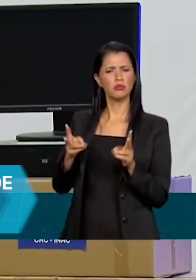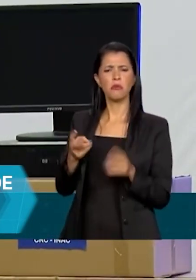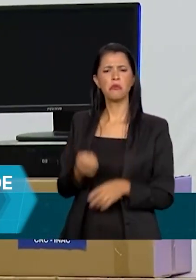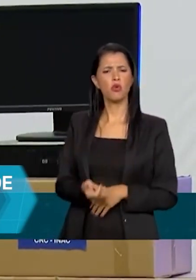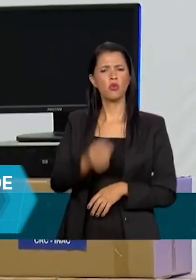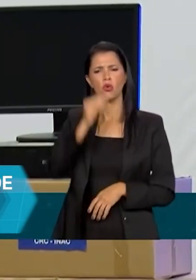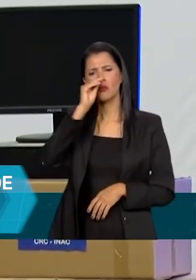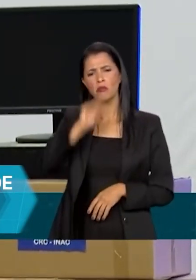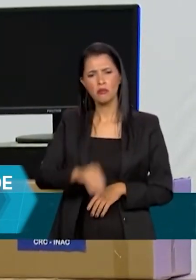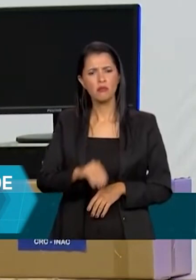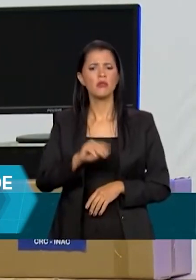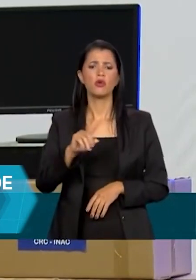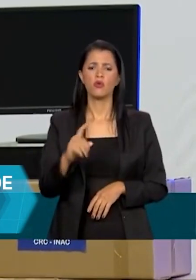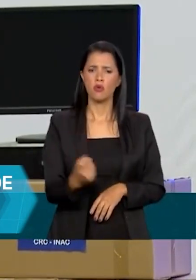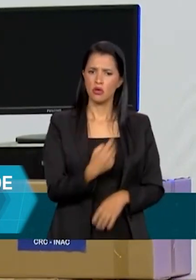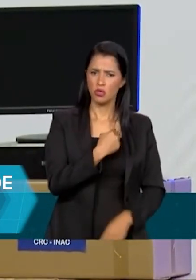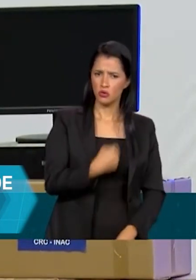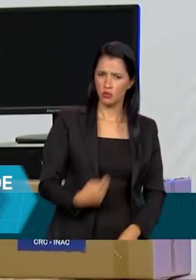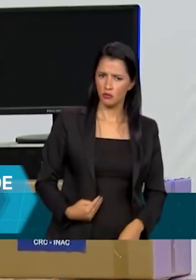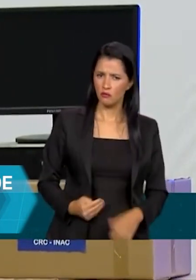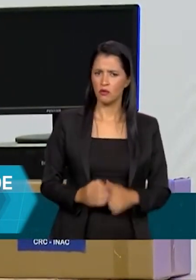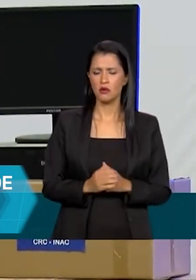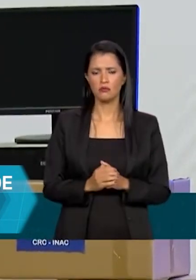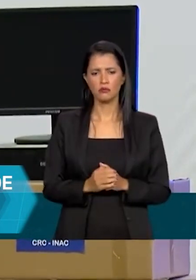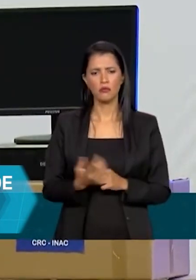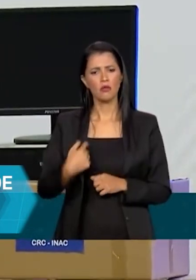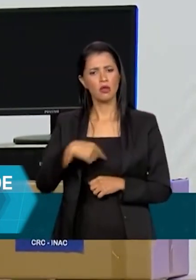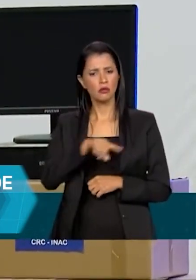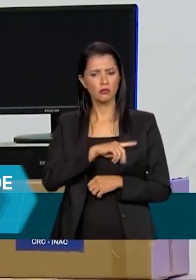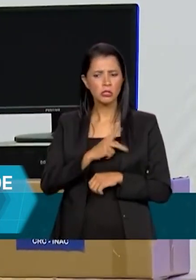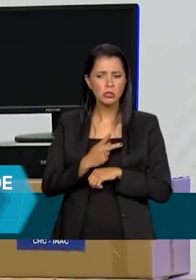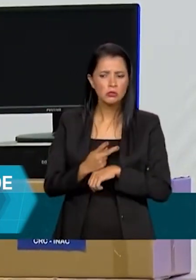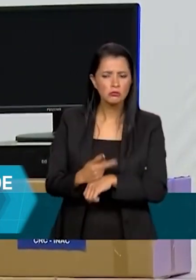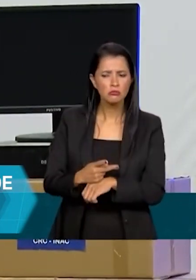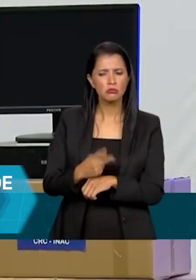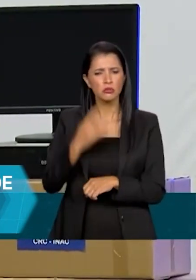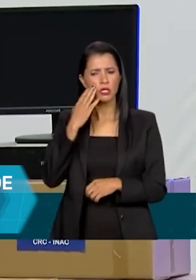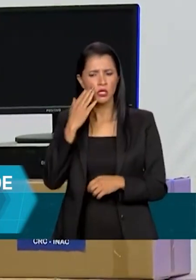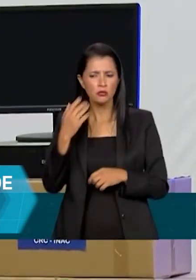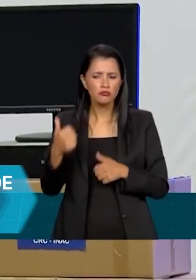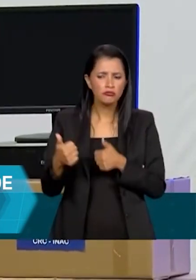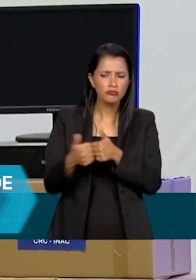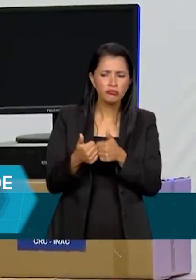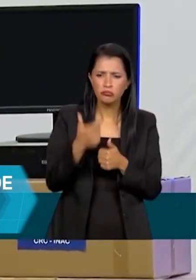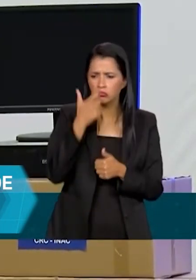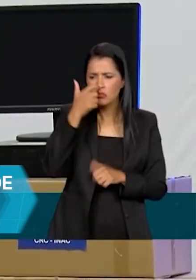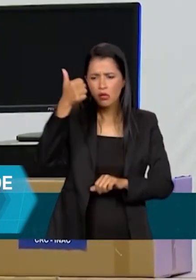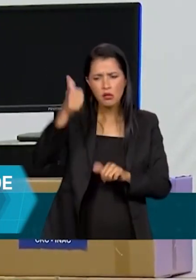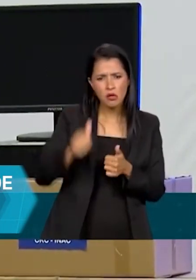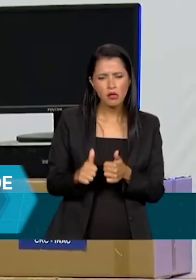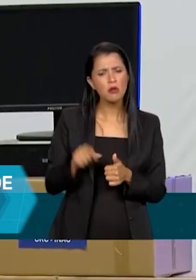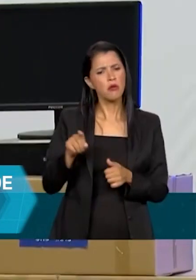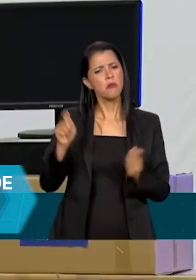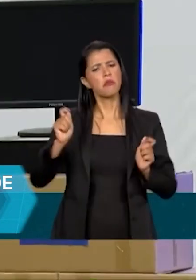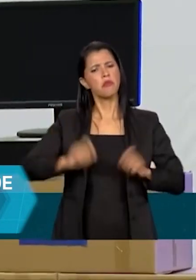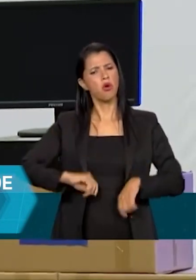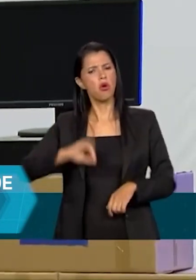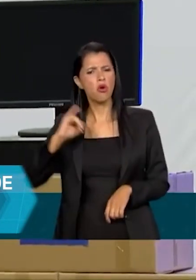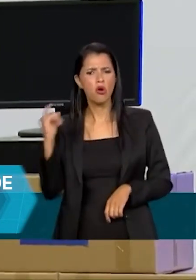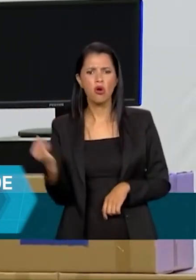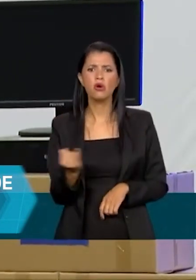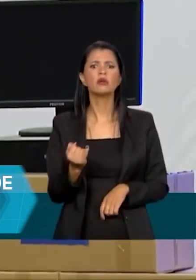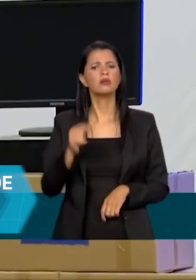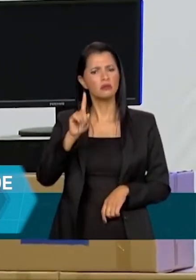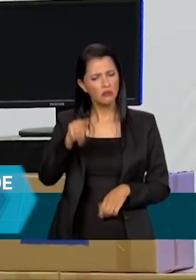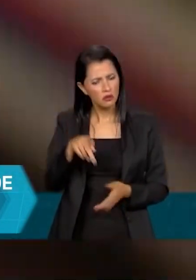governo anterior. E a gente tem buscado olhar de perto o quanto ele pode ser importante, o quanto ele é